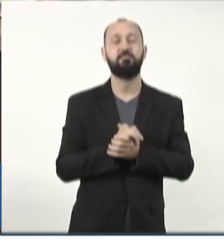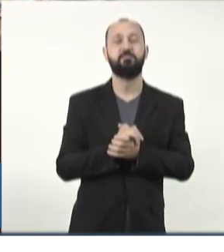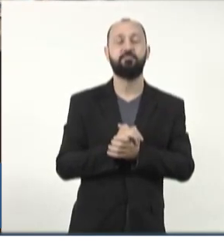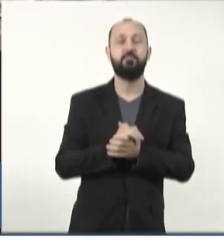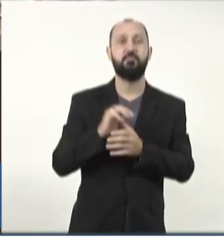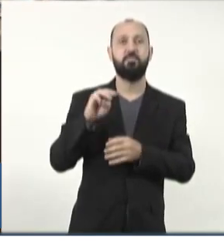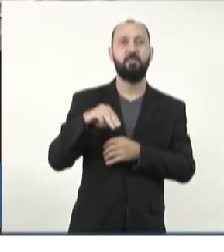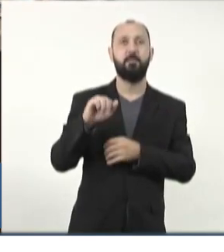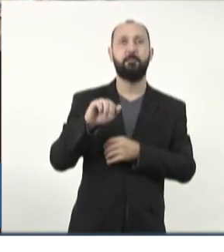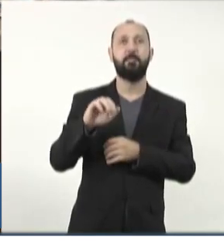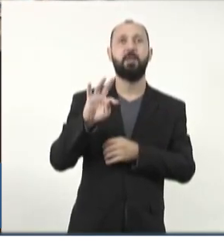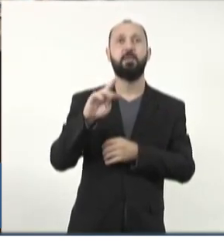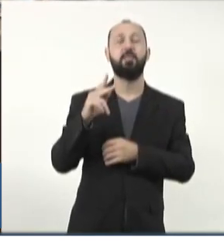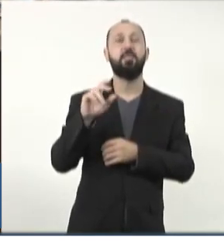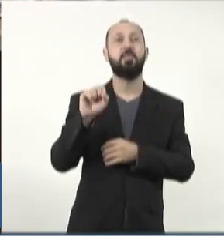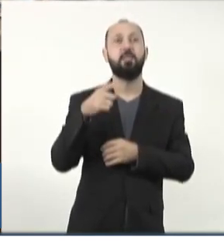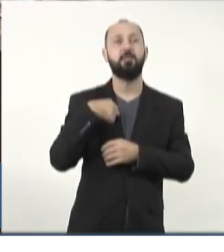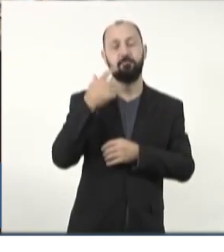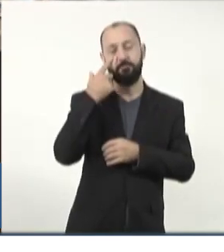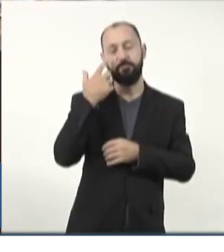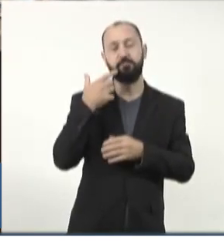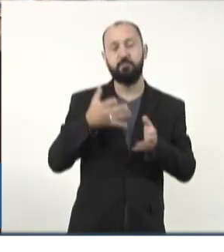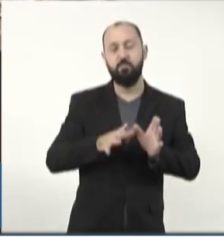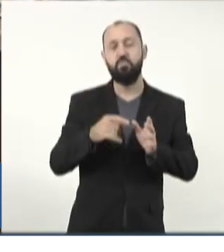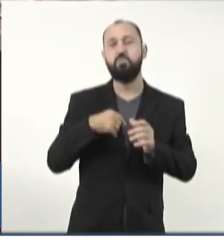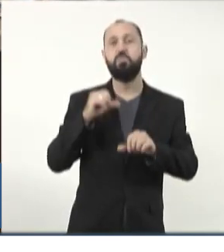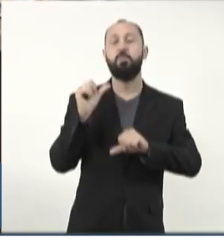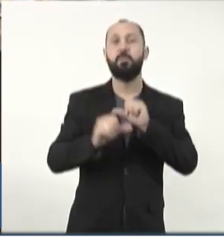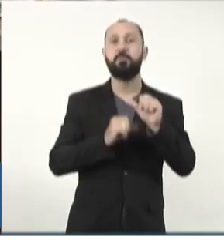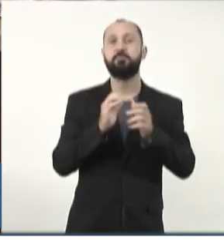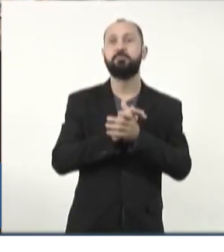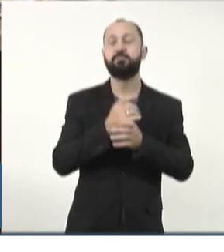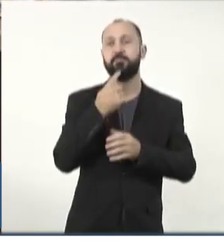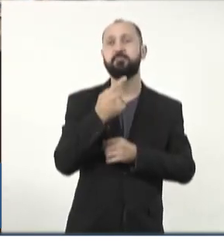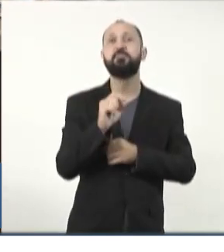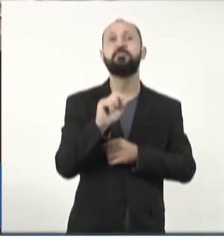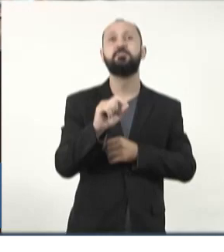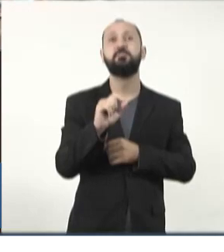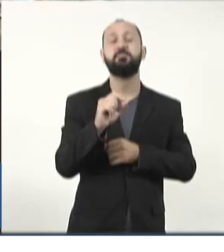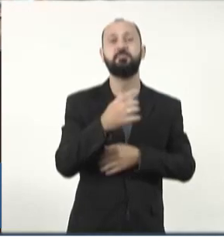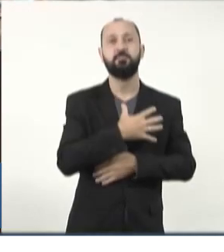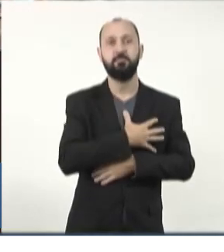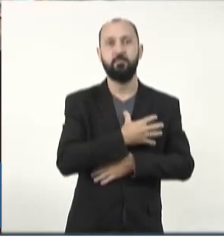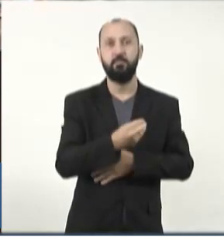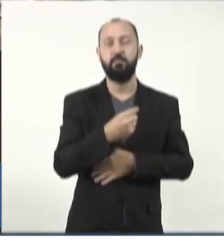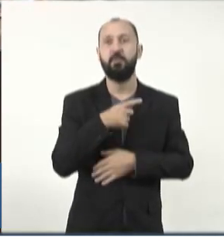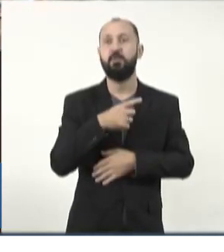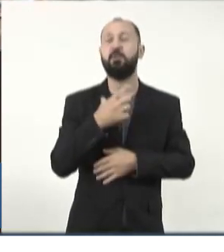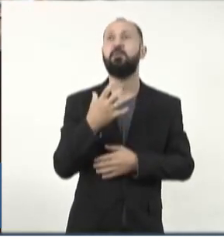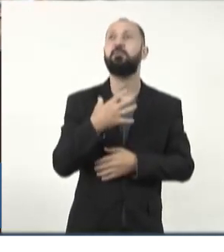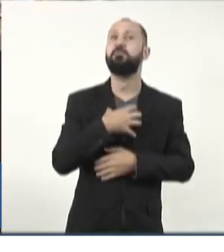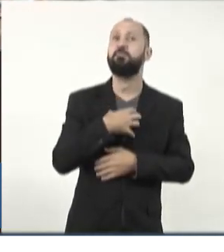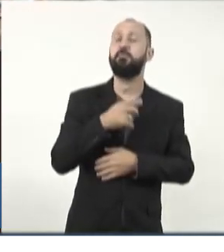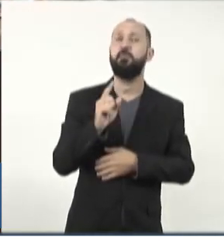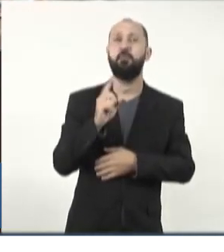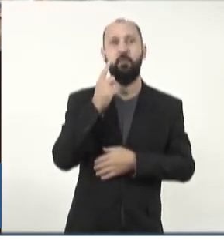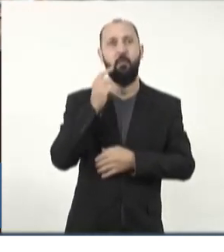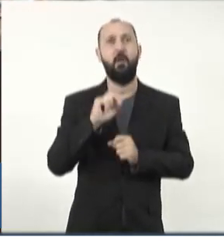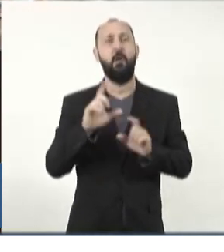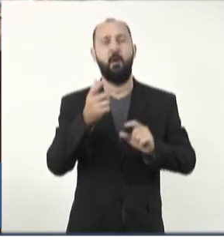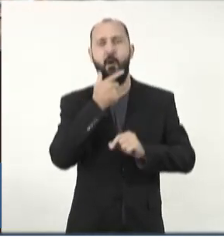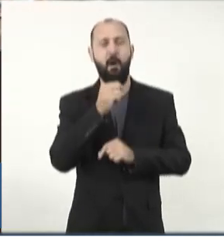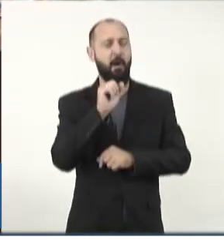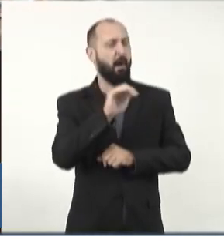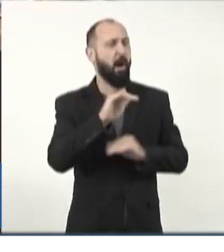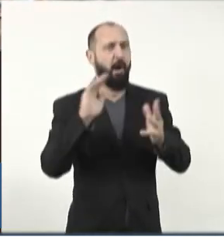Mateus nasceu, eu tentei desconstruir tudo isso. E eu sempre falei, né, sempre com meu filho, no sentido de que, não, você não vai deixar de ser